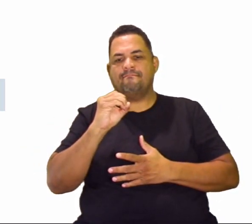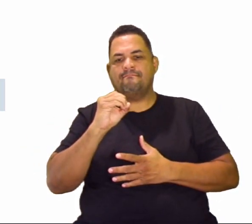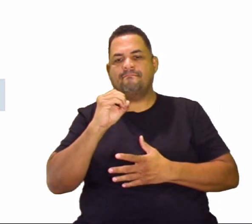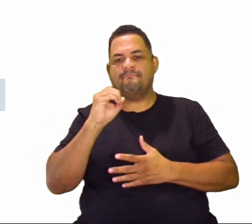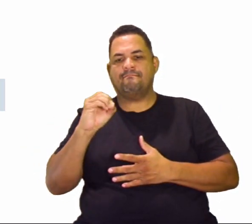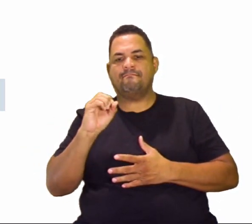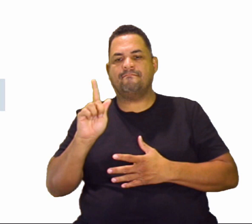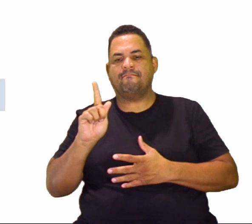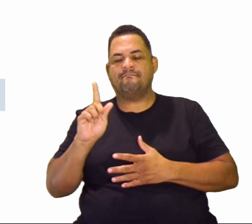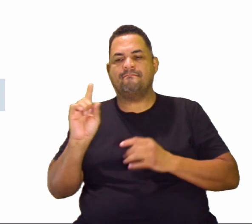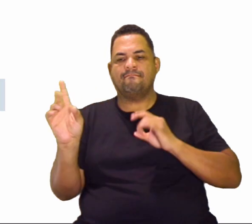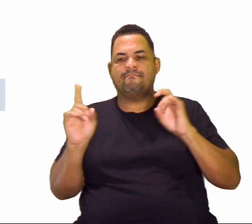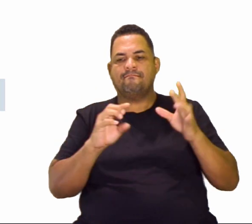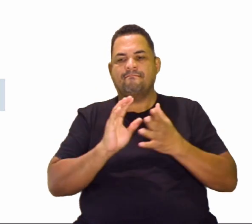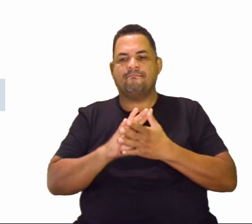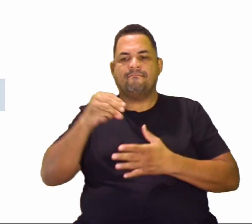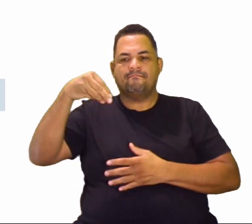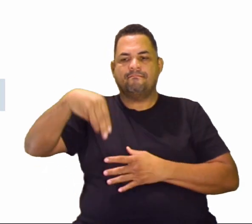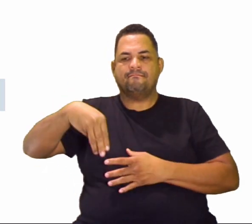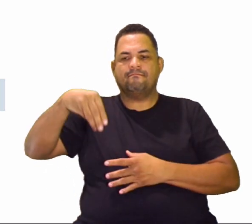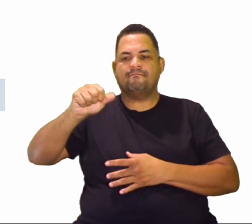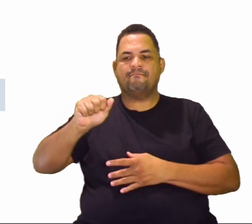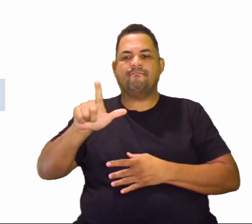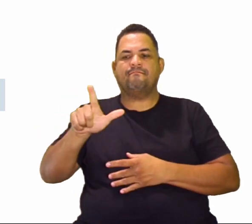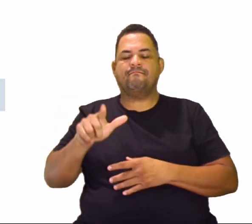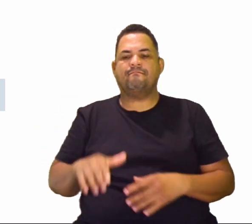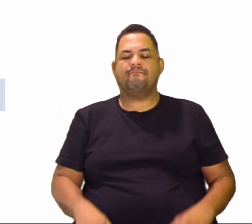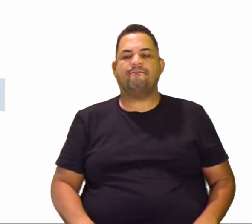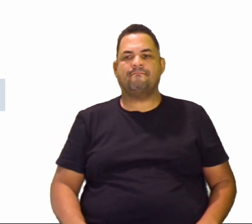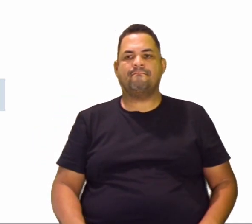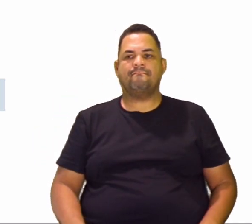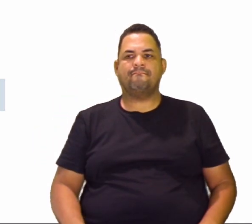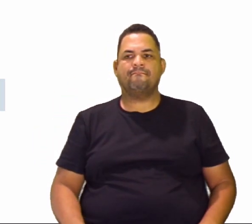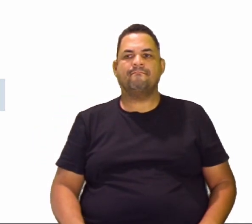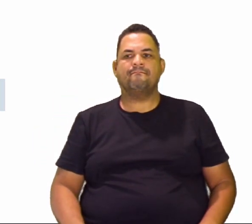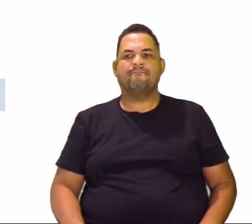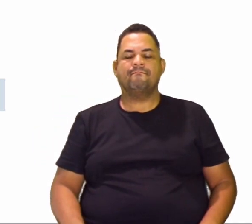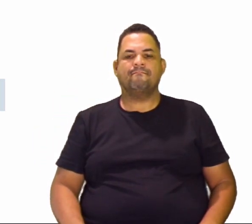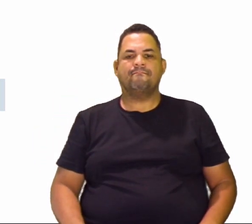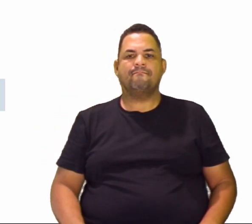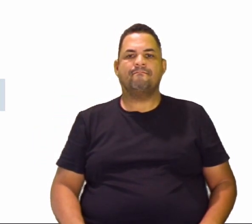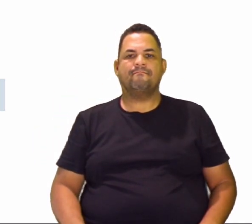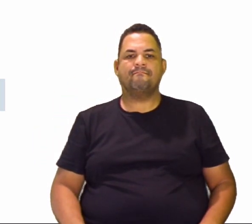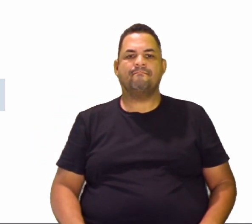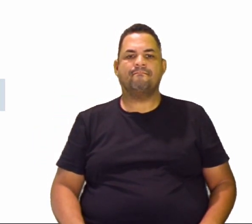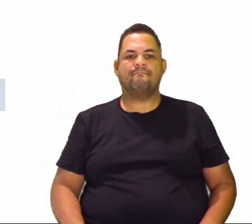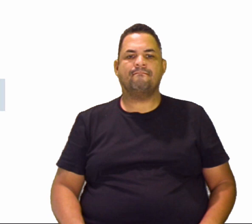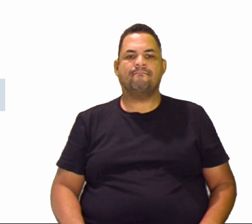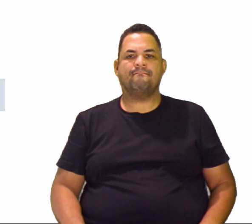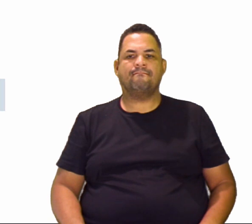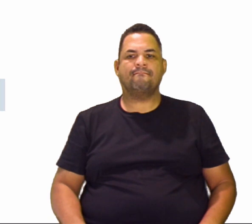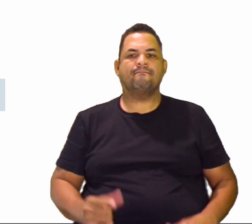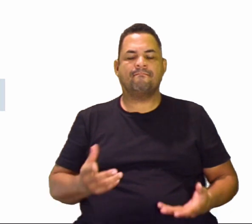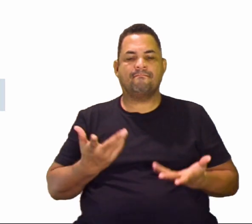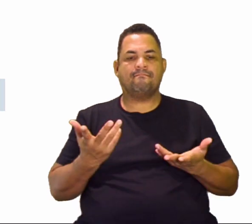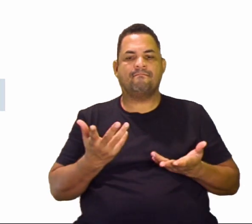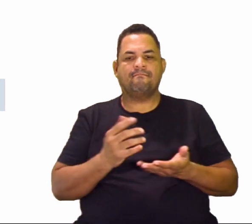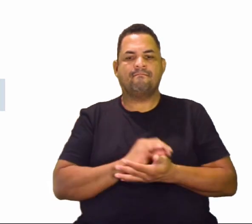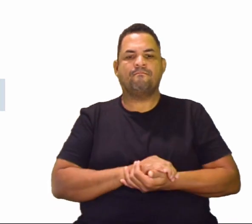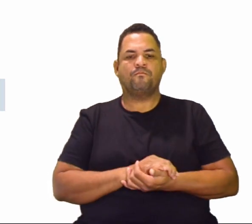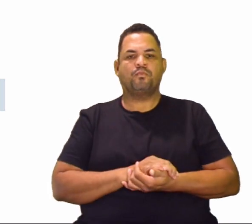por mol, isto é, cada mol existe 200 gramas do mercúrio, tá certo? Só para a gente